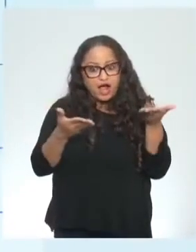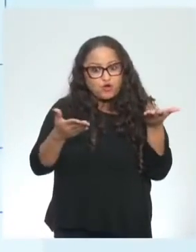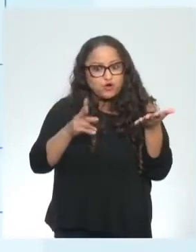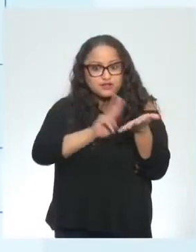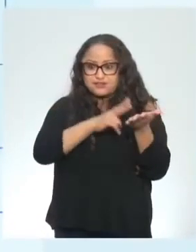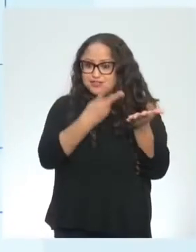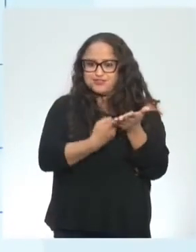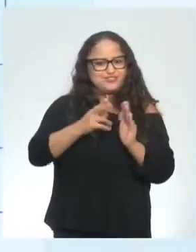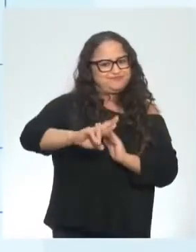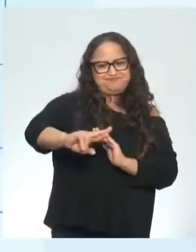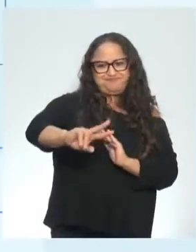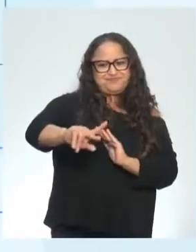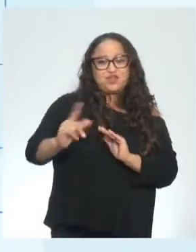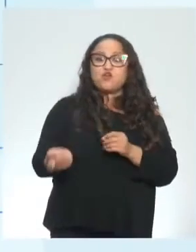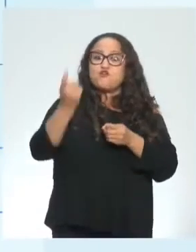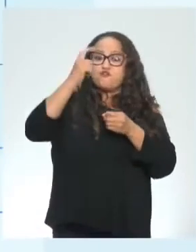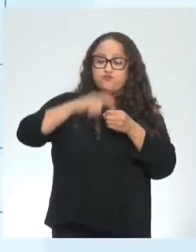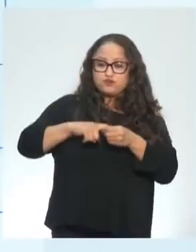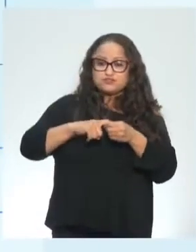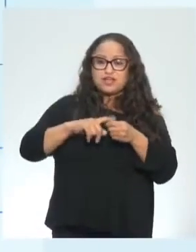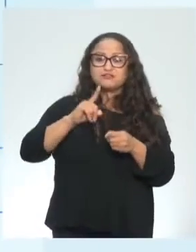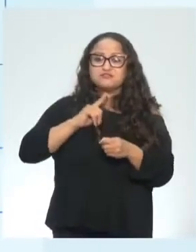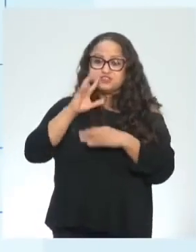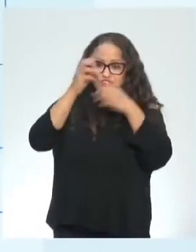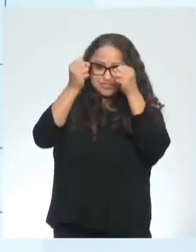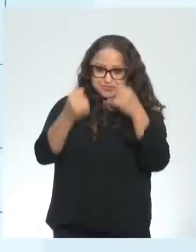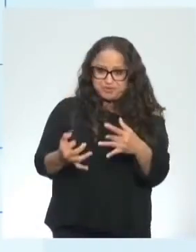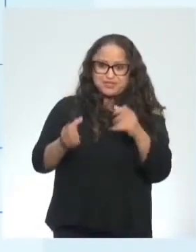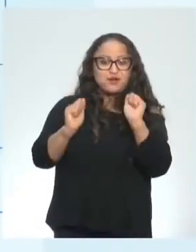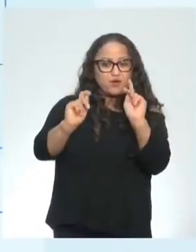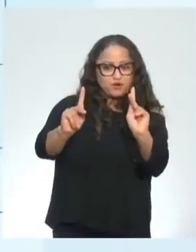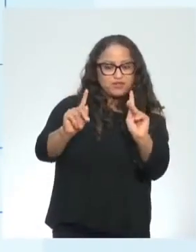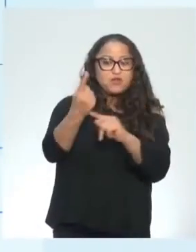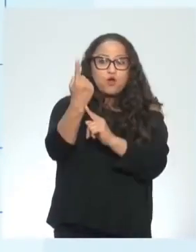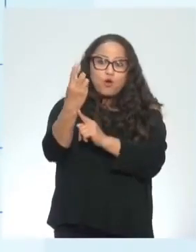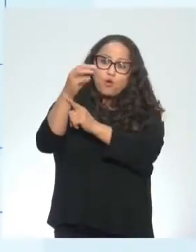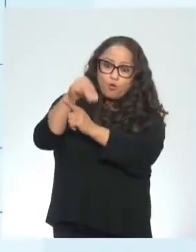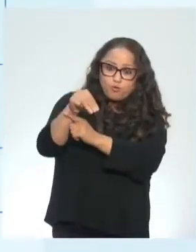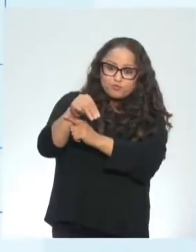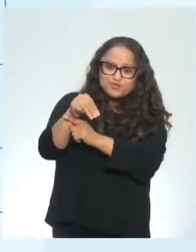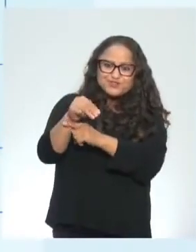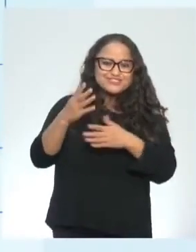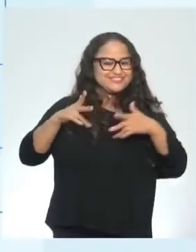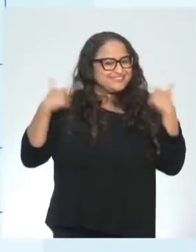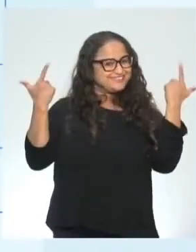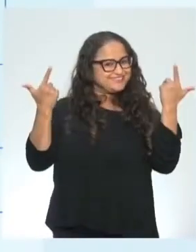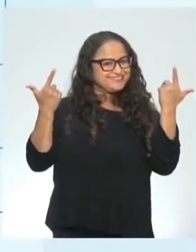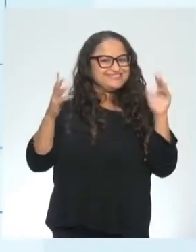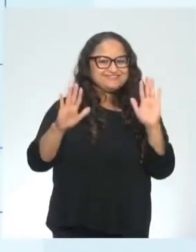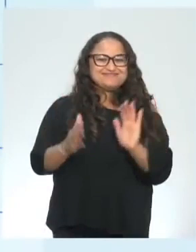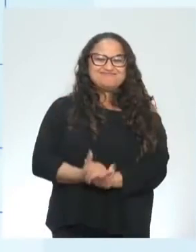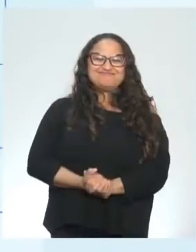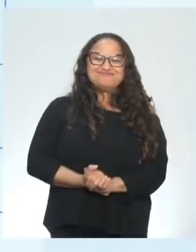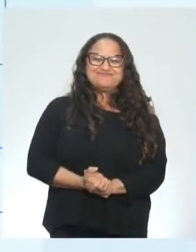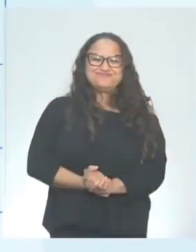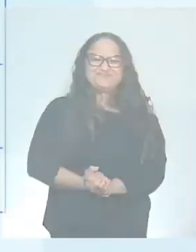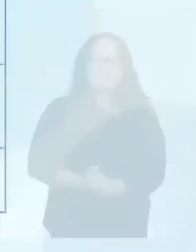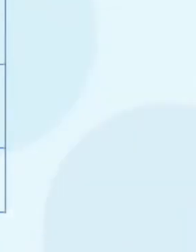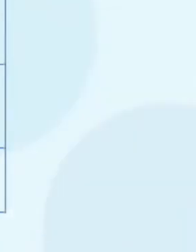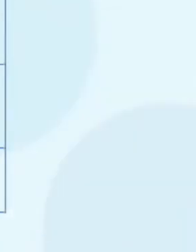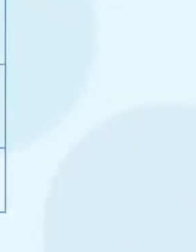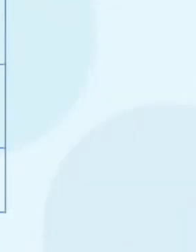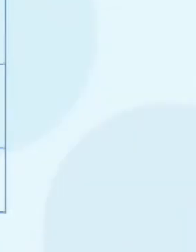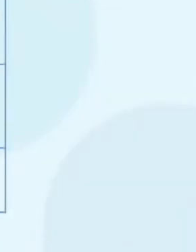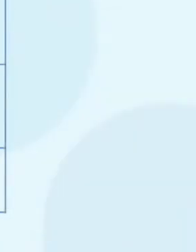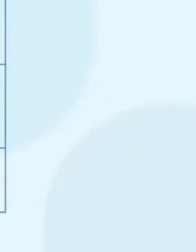traduzir agora Quando a gente voltar a gente fala feio uma menina de guarda é fã Se divirtam ainda estão indo aí